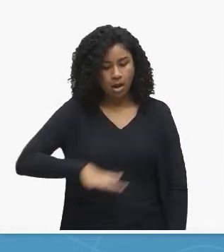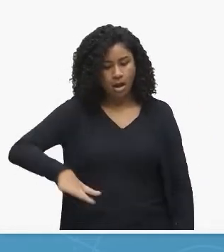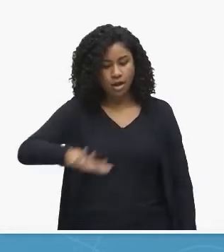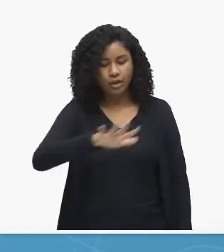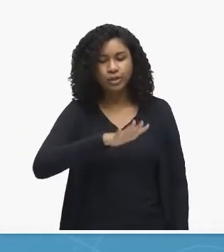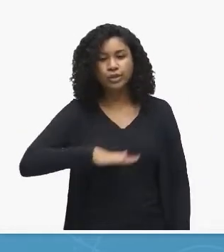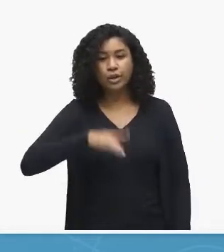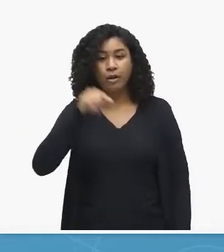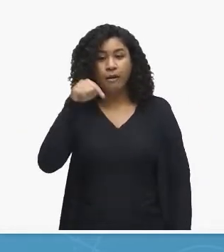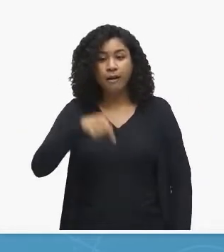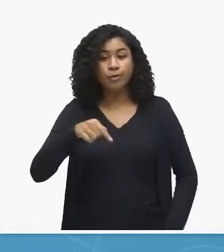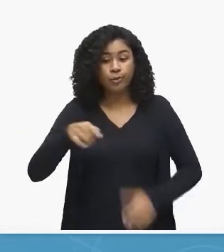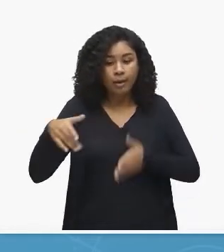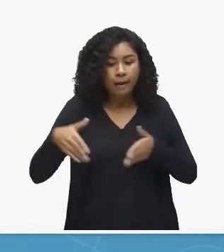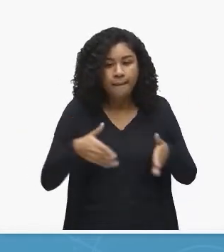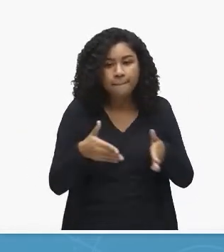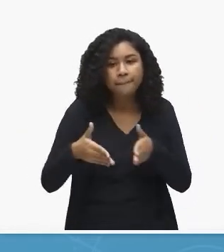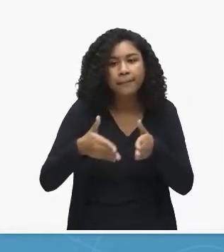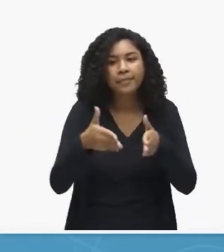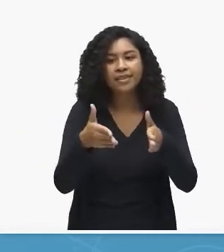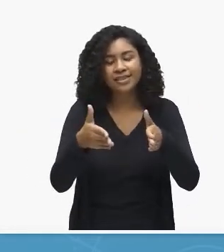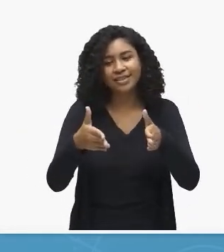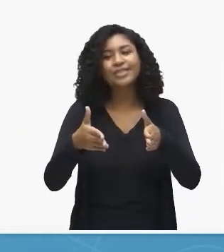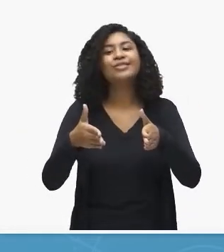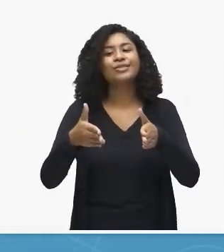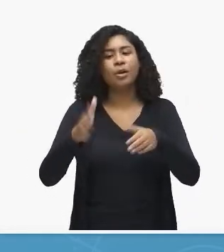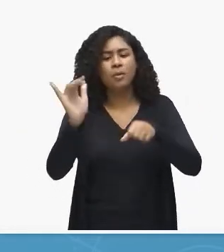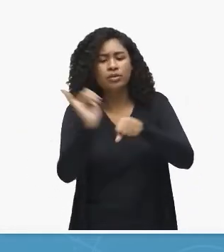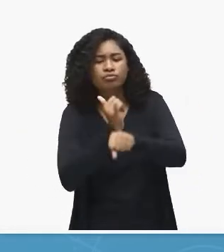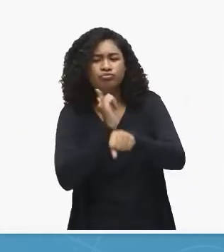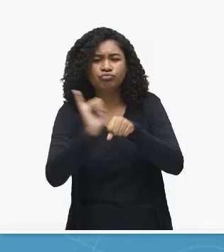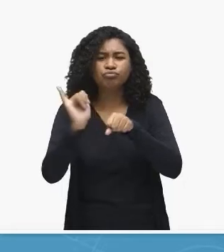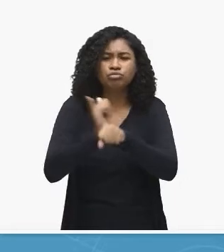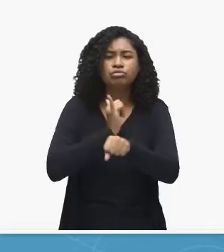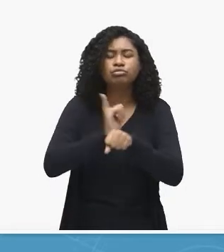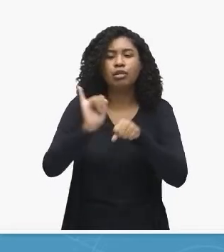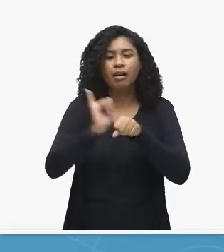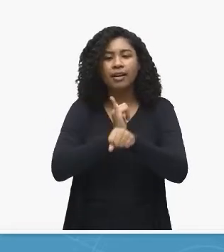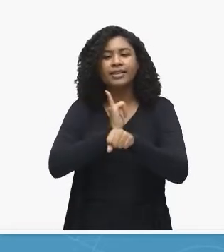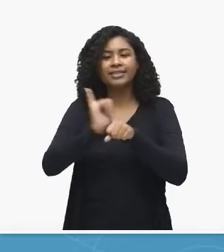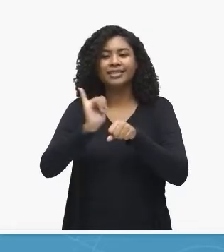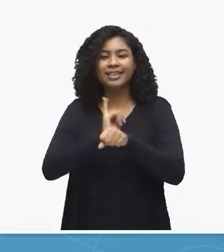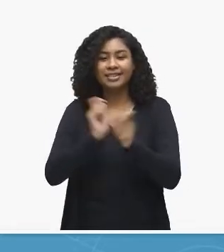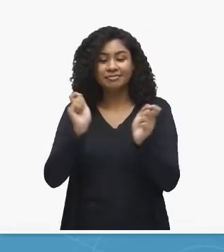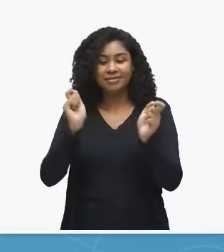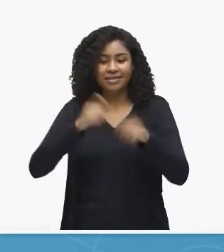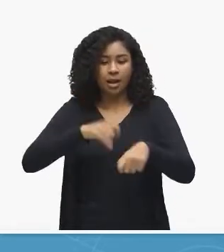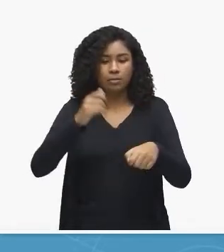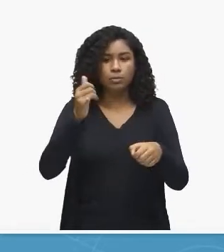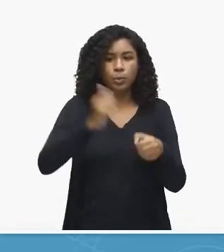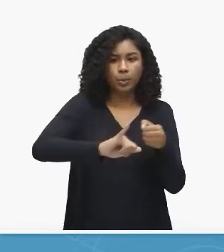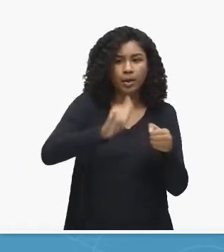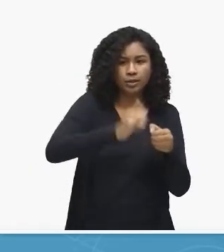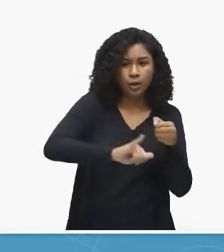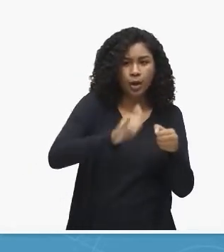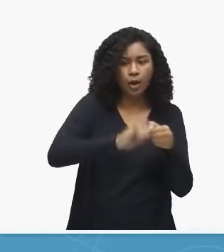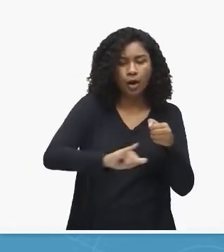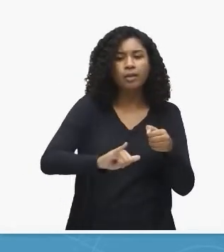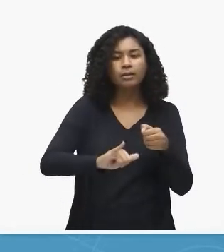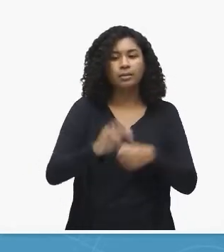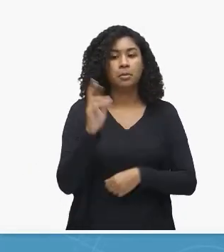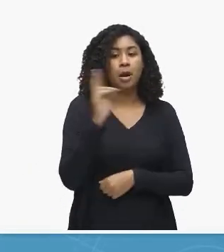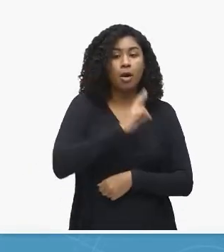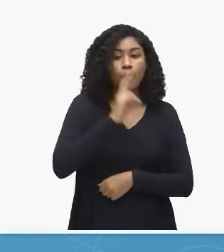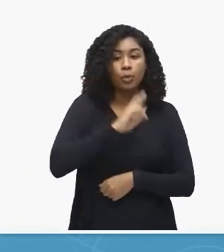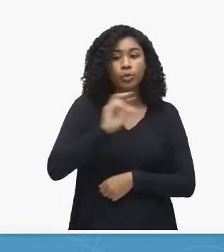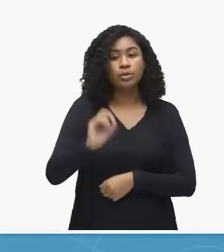de passagem, né? Uma região ali estratégica para a passagem do petróleo, tanto para a Rússia quanto